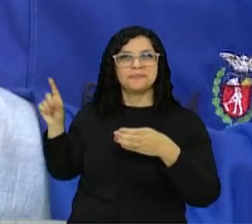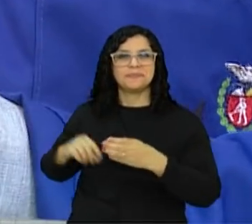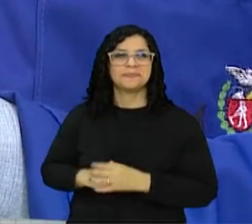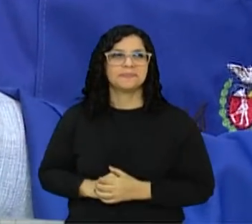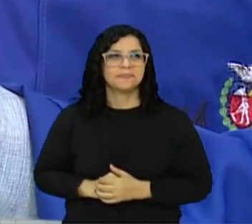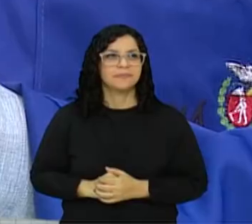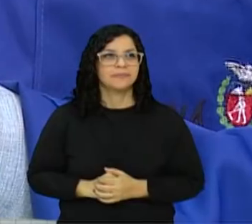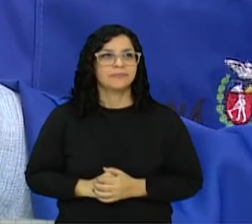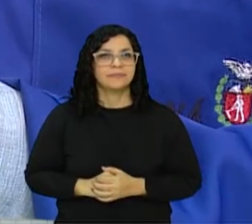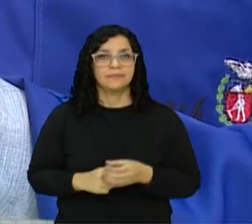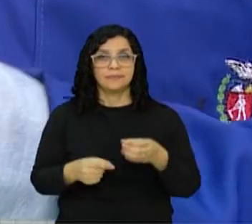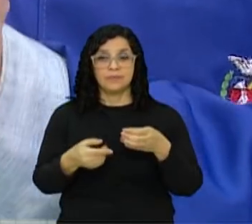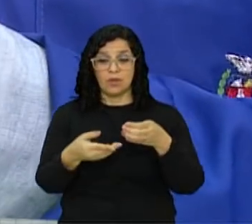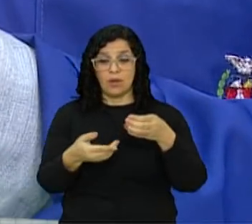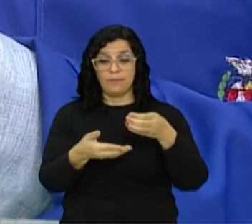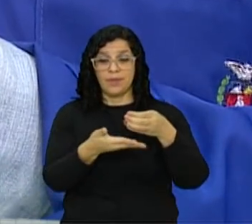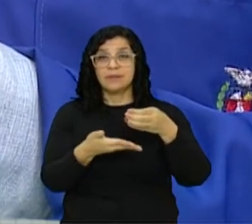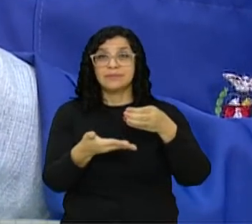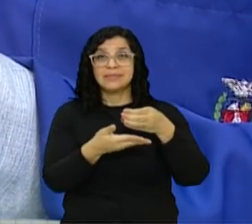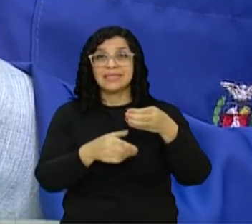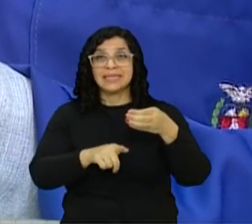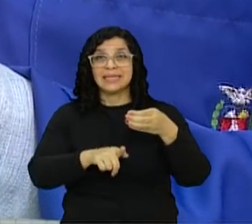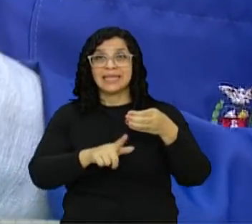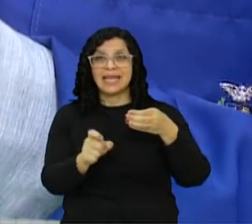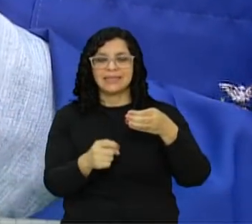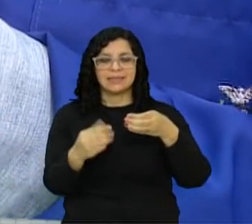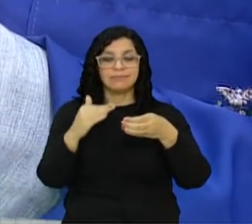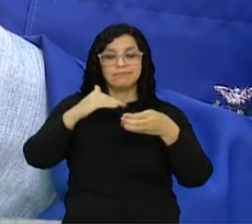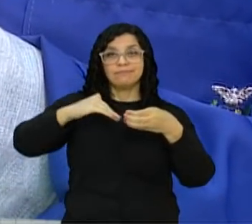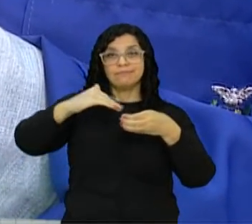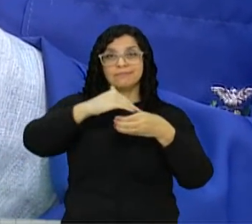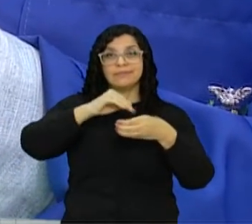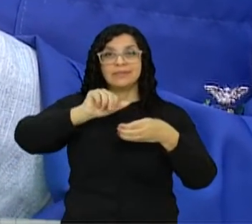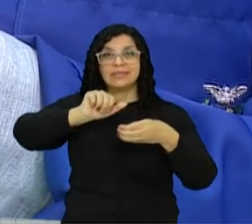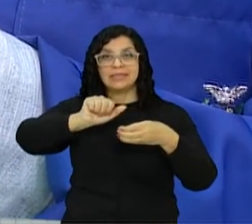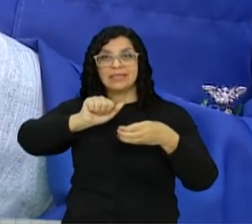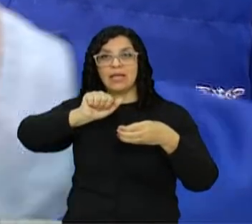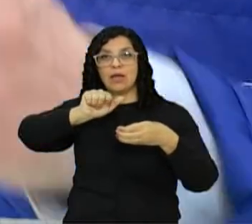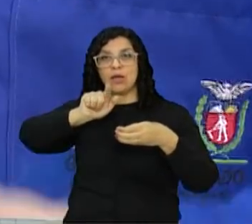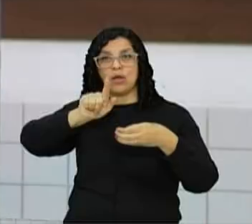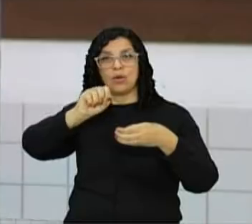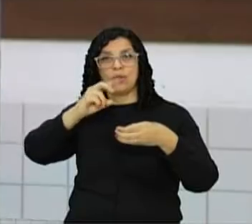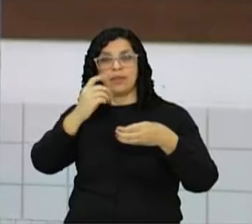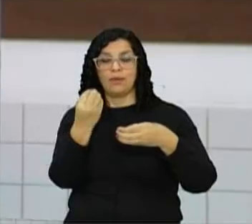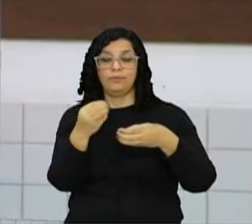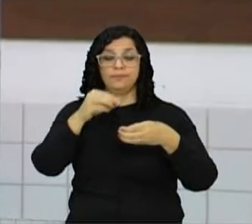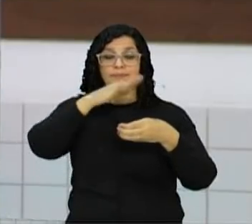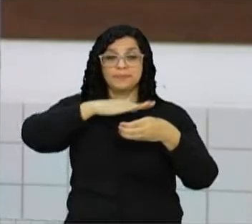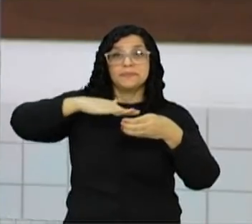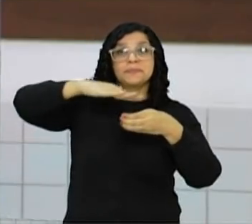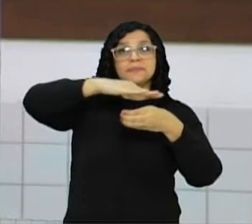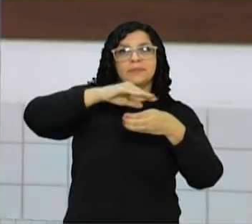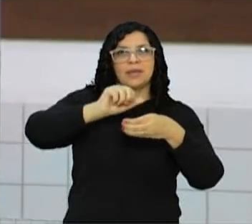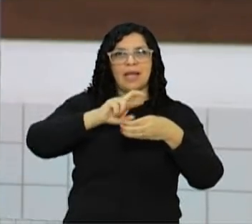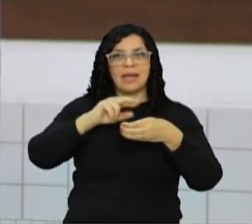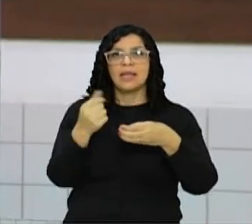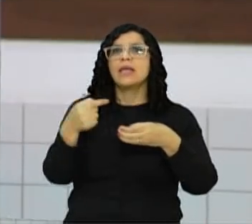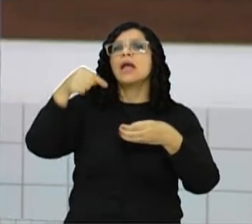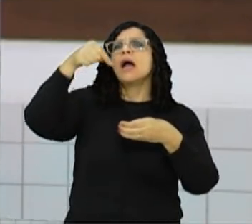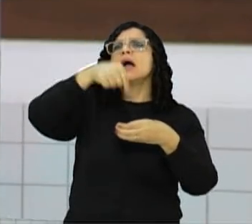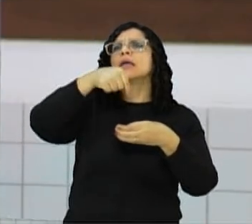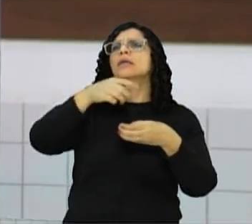vocês. Gaze externo, algodão e areia. E nós vamos agora para a